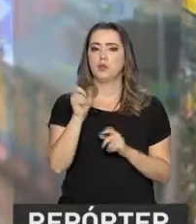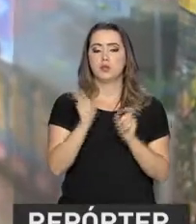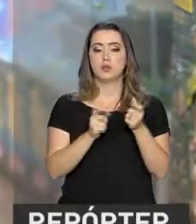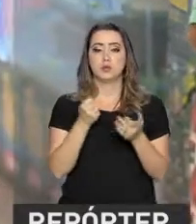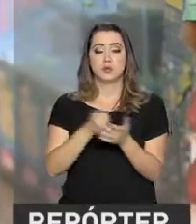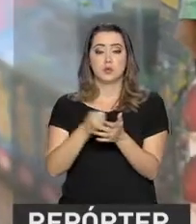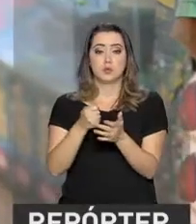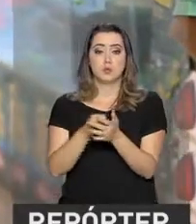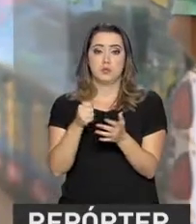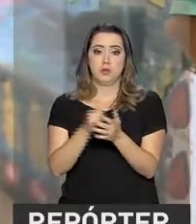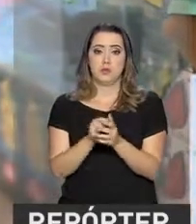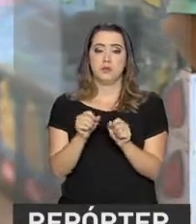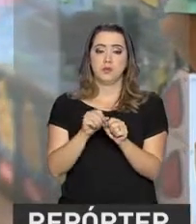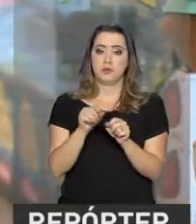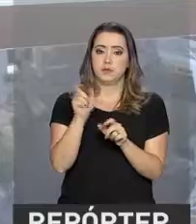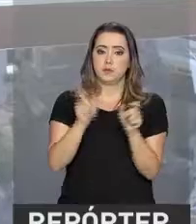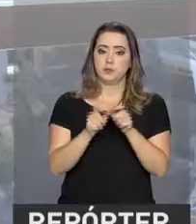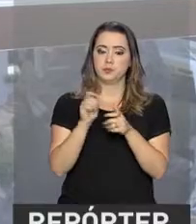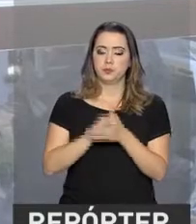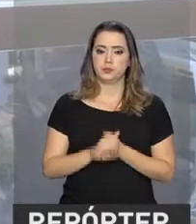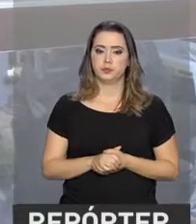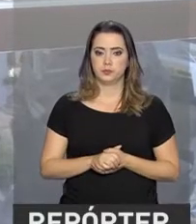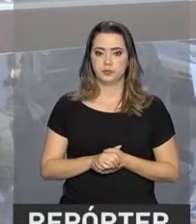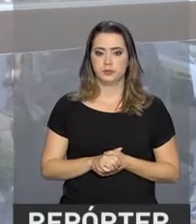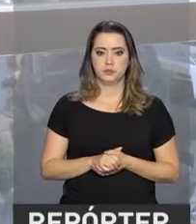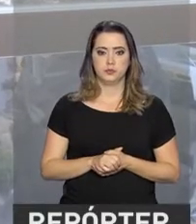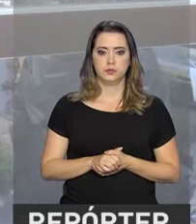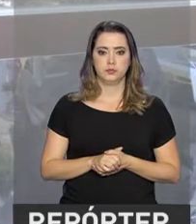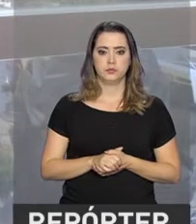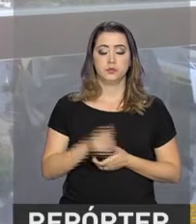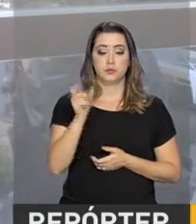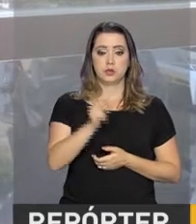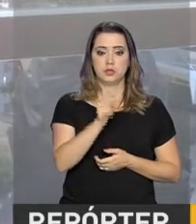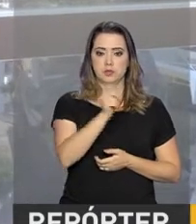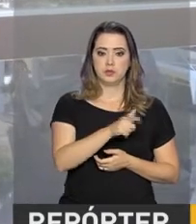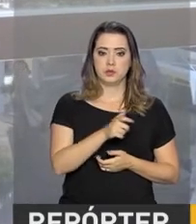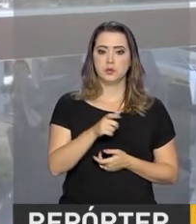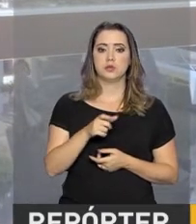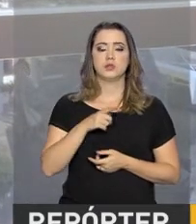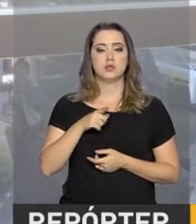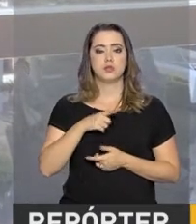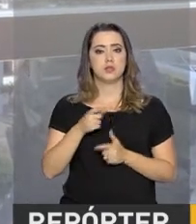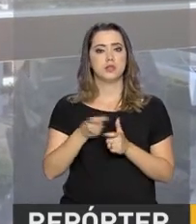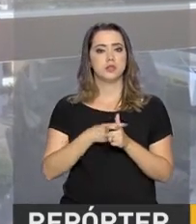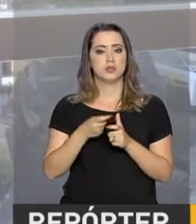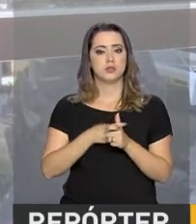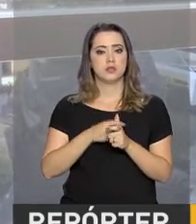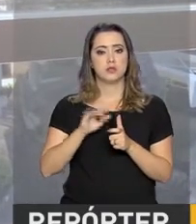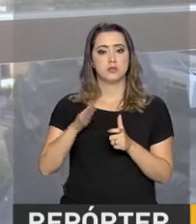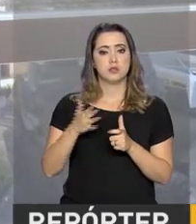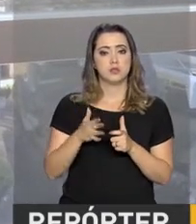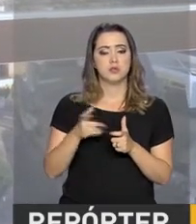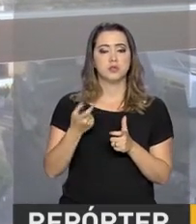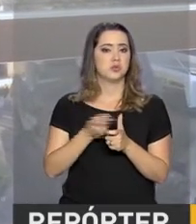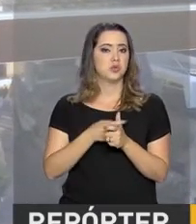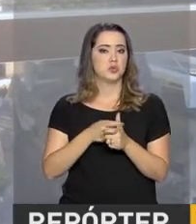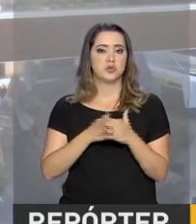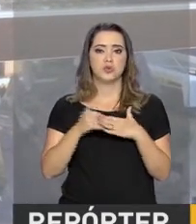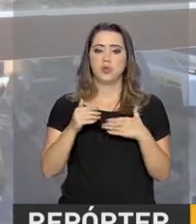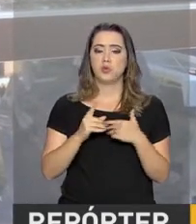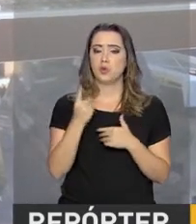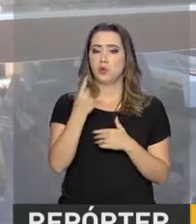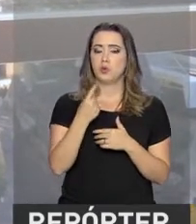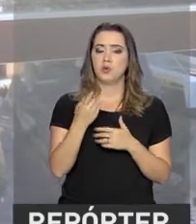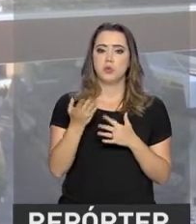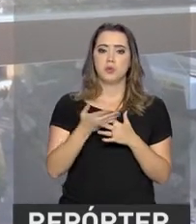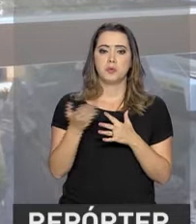os pagamentos feitos pelo consumidor. Um consumidor que ele está inadimplente com um determinado financiamento, vamos dizer assim, uma